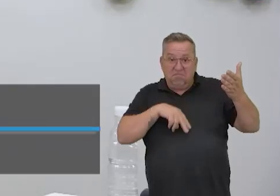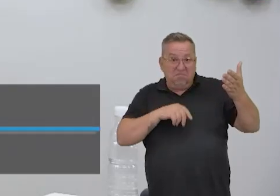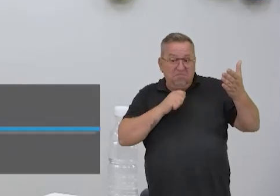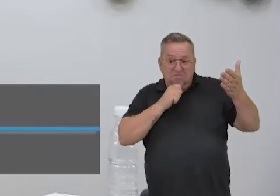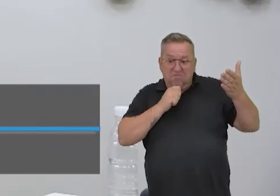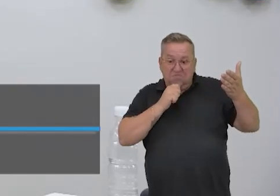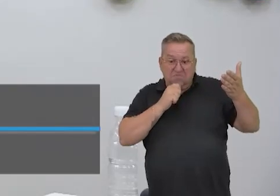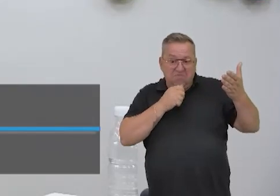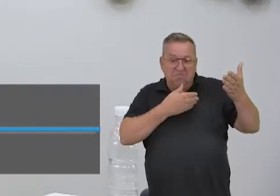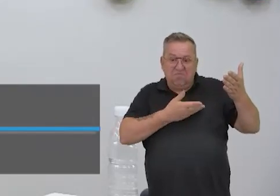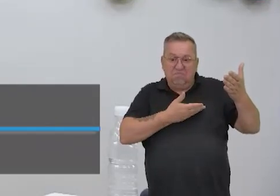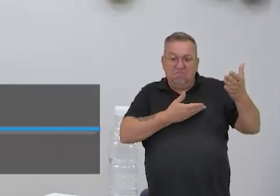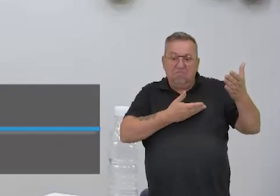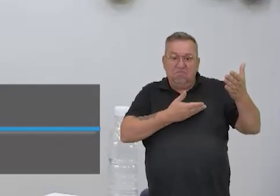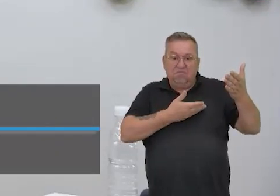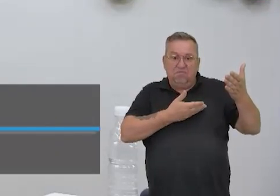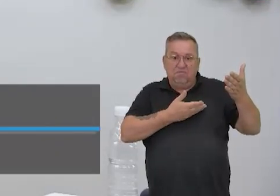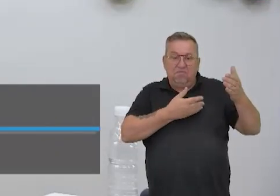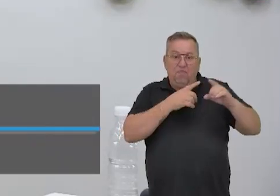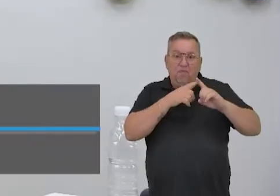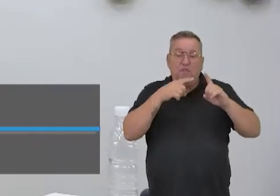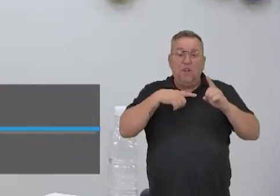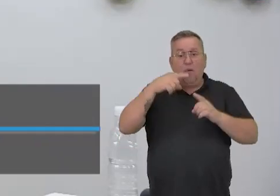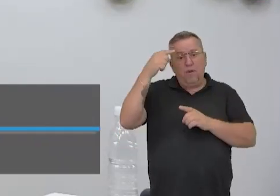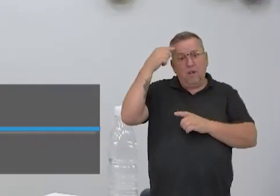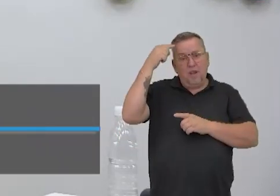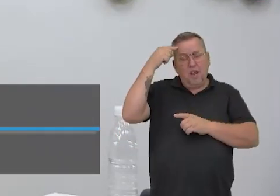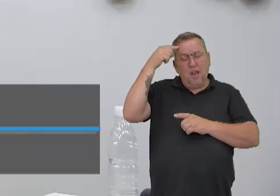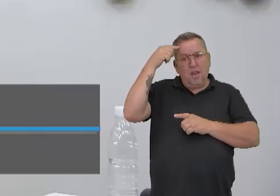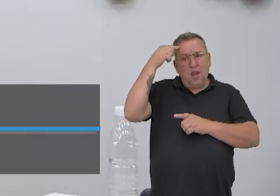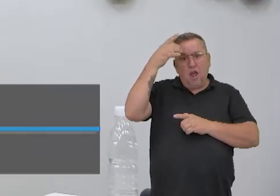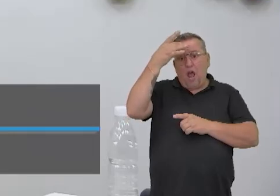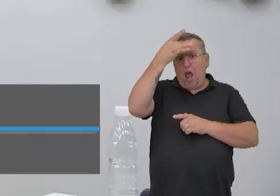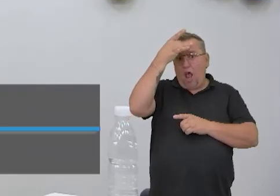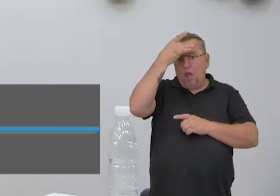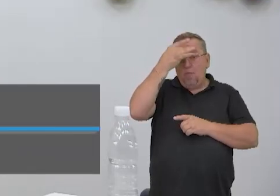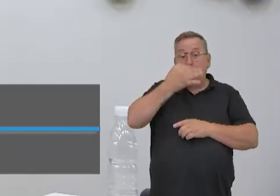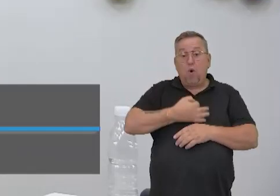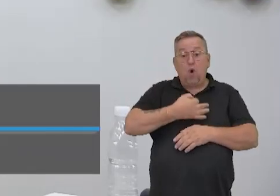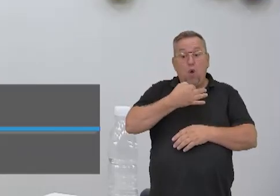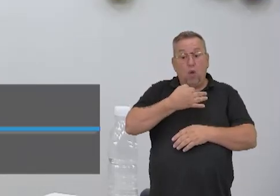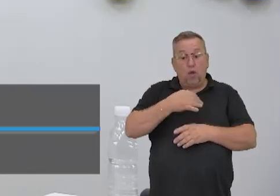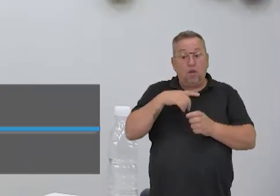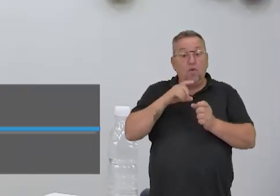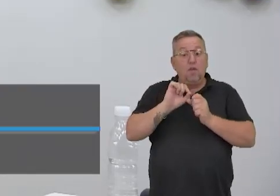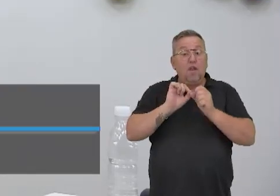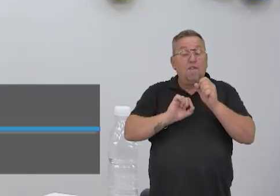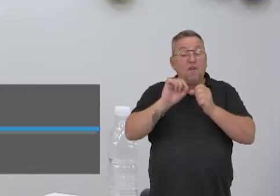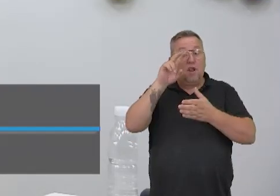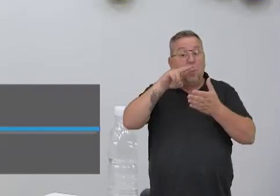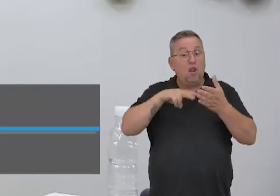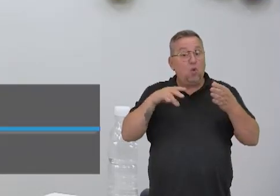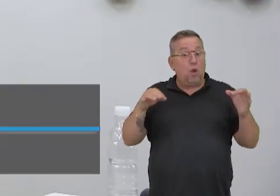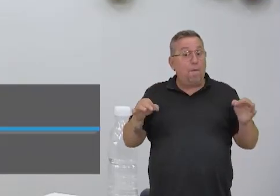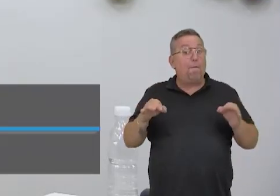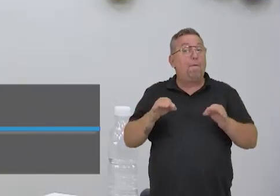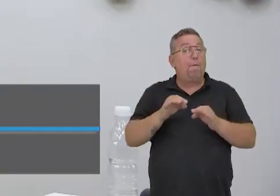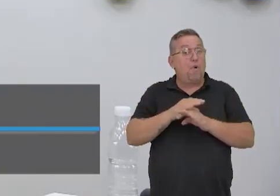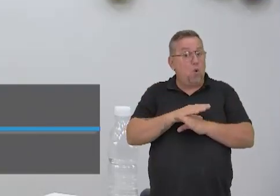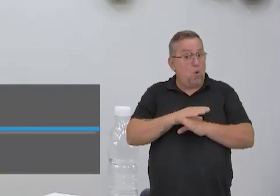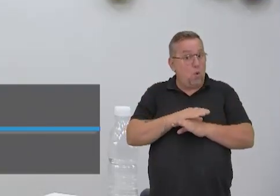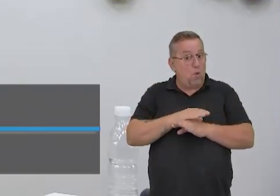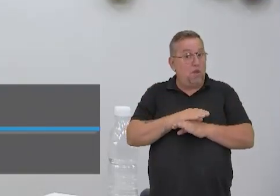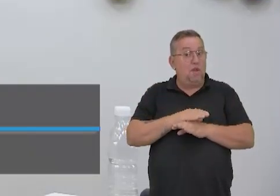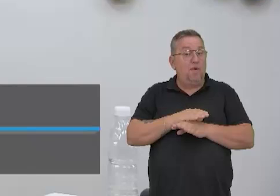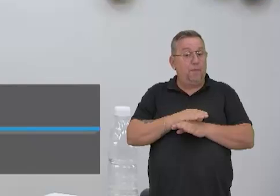hipóteses de leitura. Então, eu crio uma hipótese, para eu comprovar essa hipótese, eu tenho que fazer a leitura do texto completo, né?